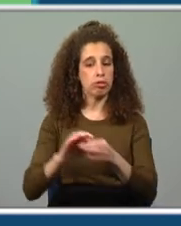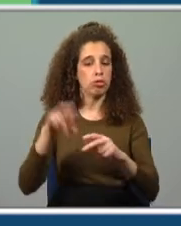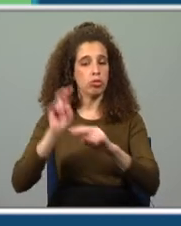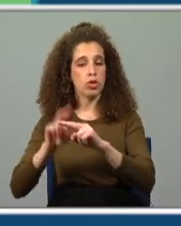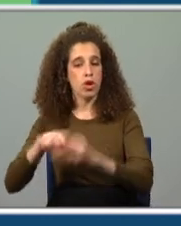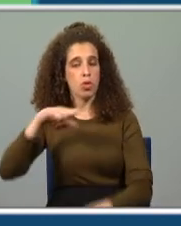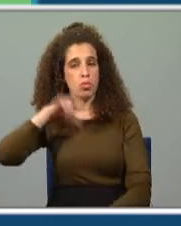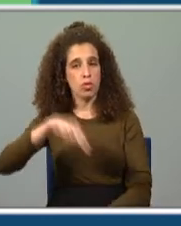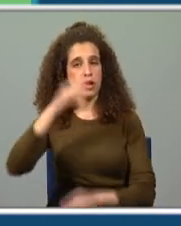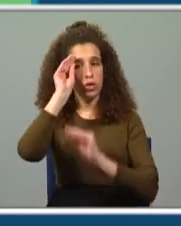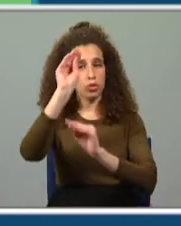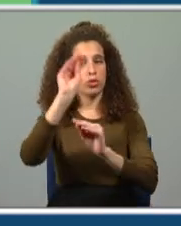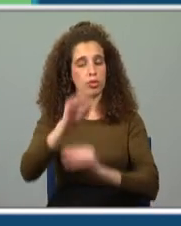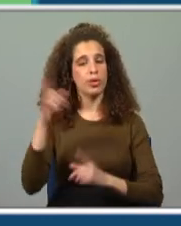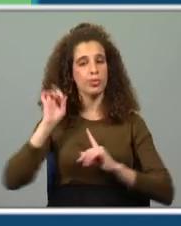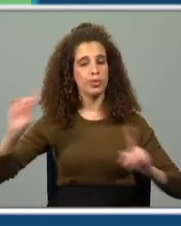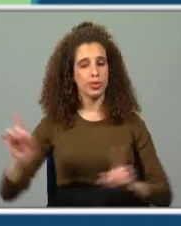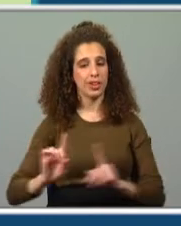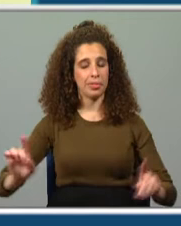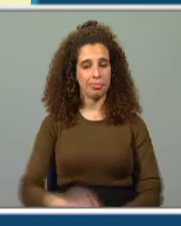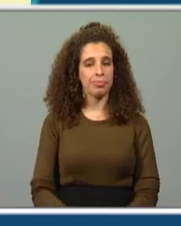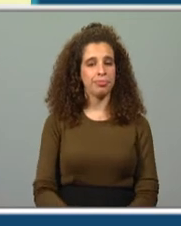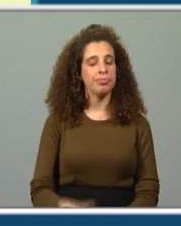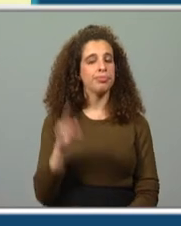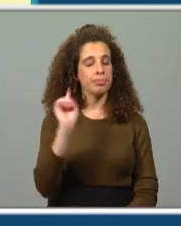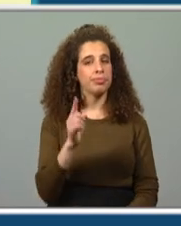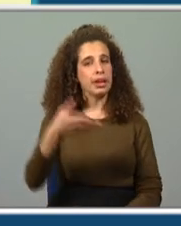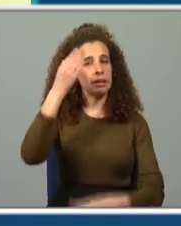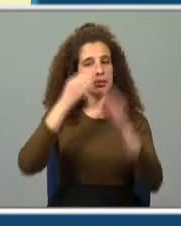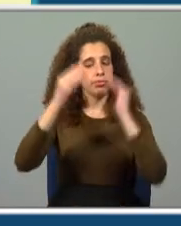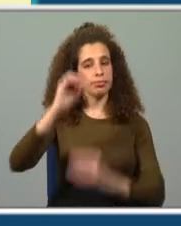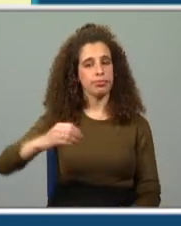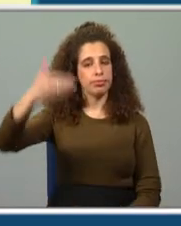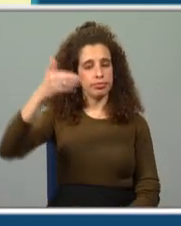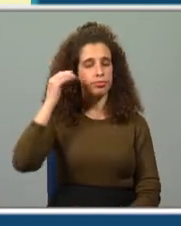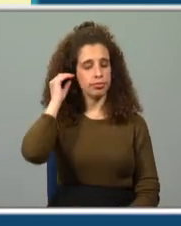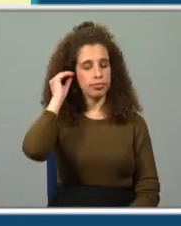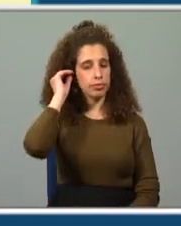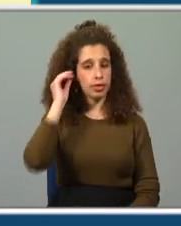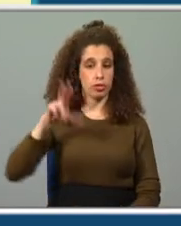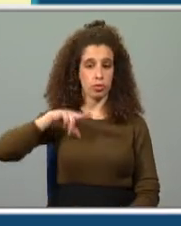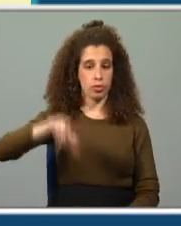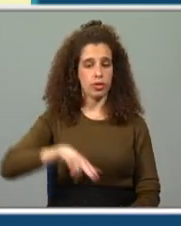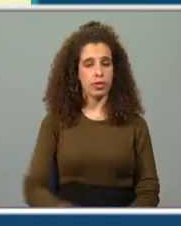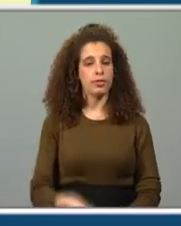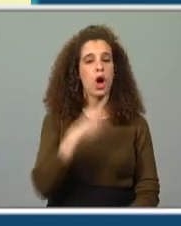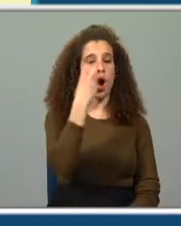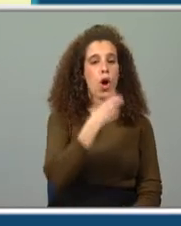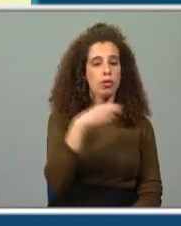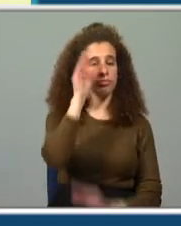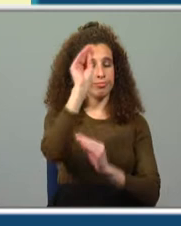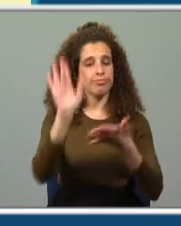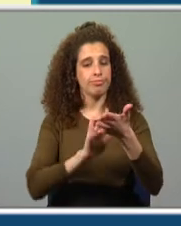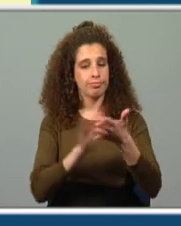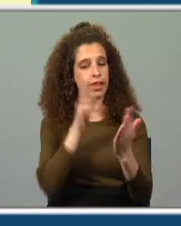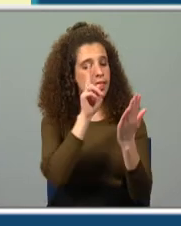de português e educação musical. Ora, aqui temos as aprendizagens essenciais de português, oralidade, educação